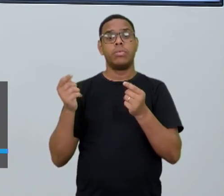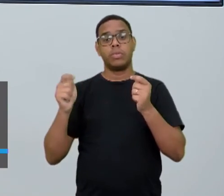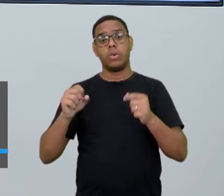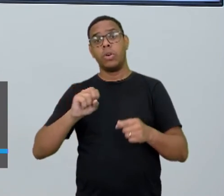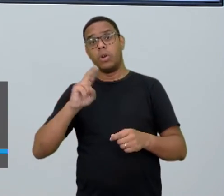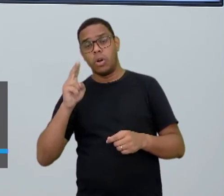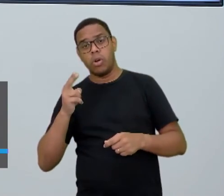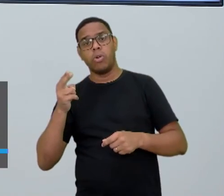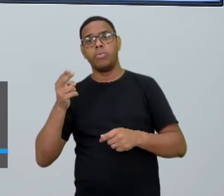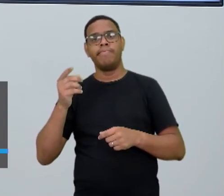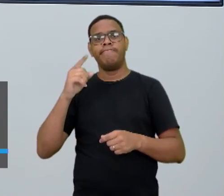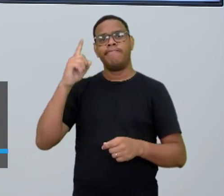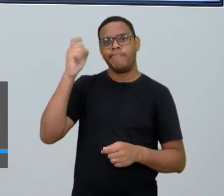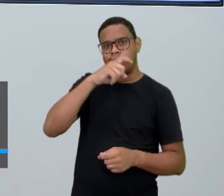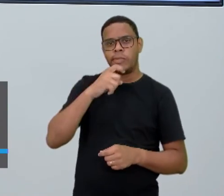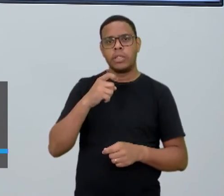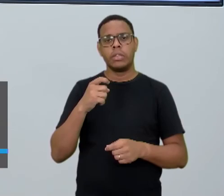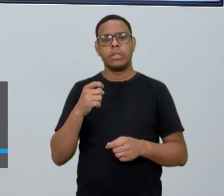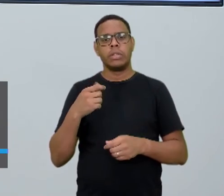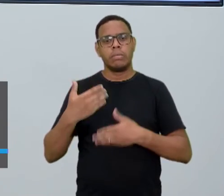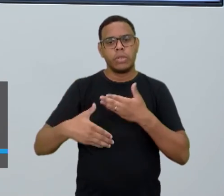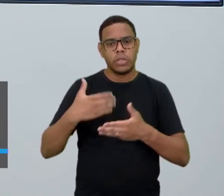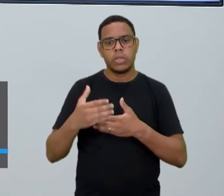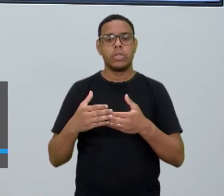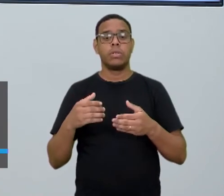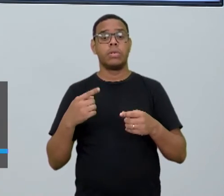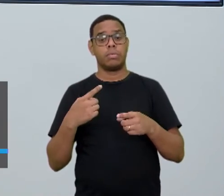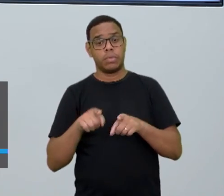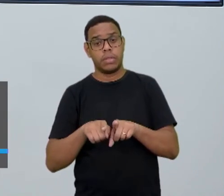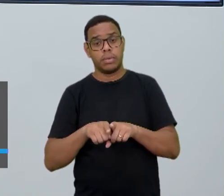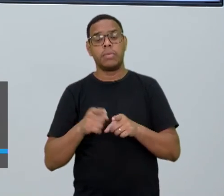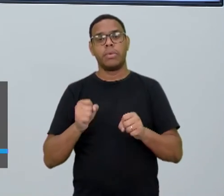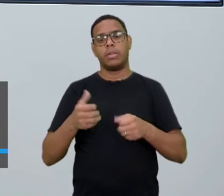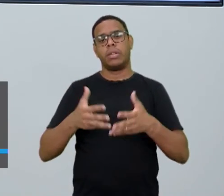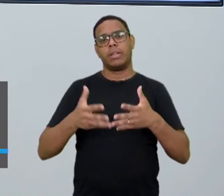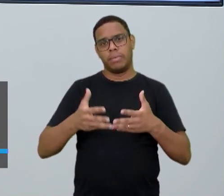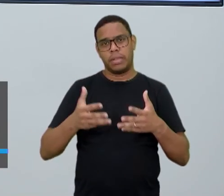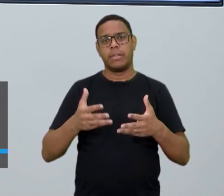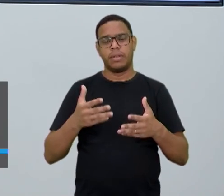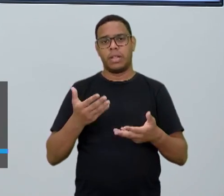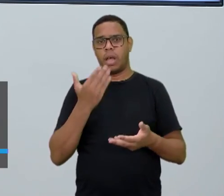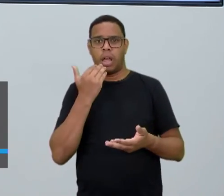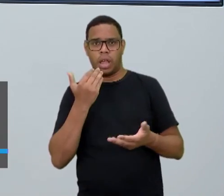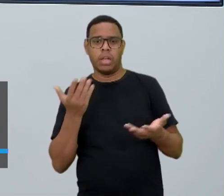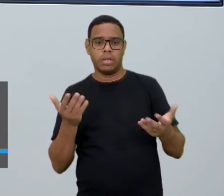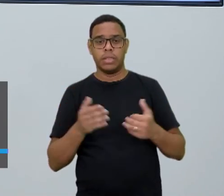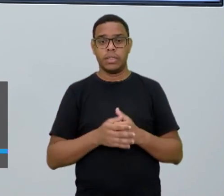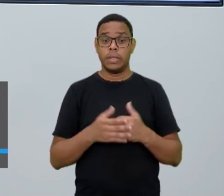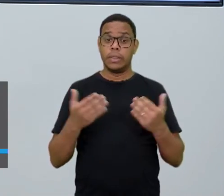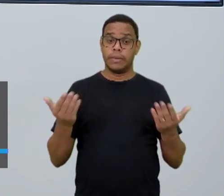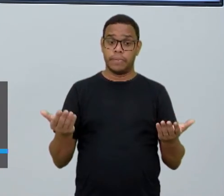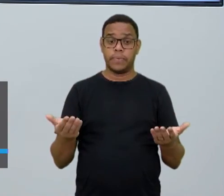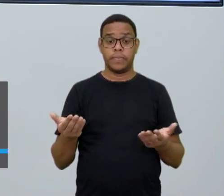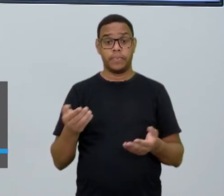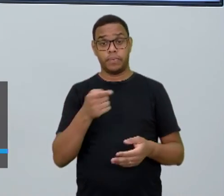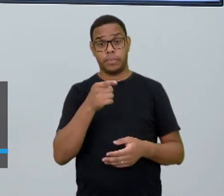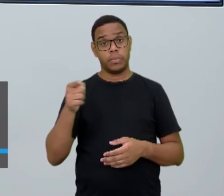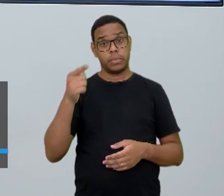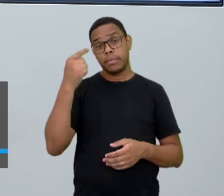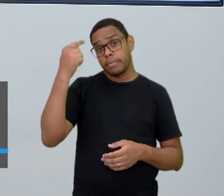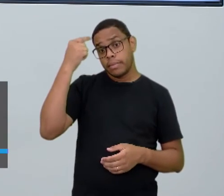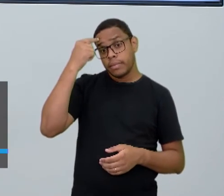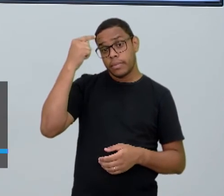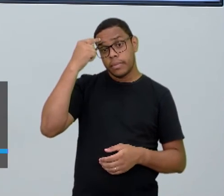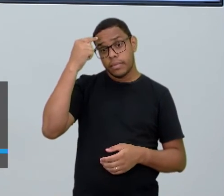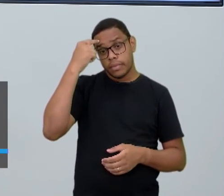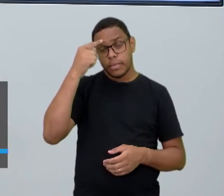ou não o processo digestório, né, que poderia então interferir no processo digestório. Então aí, olha, vocês pensem,